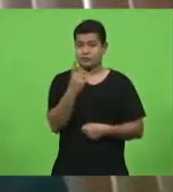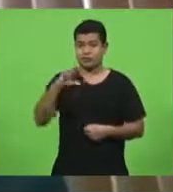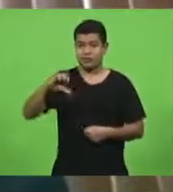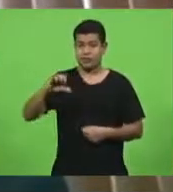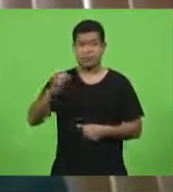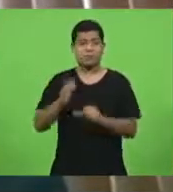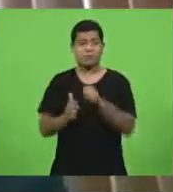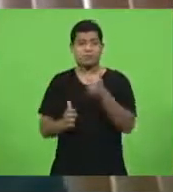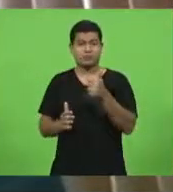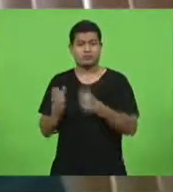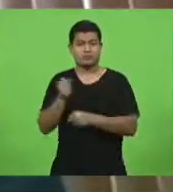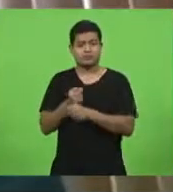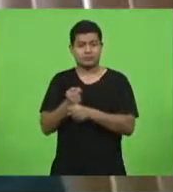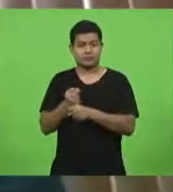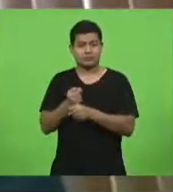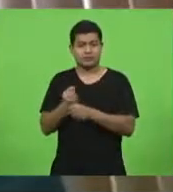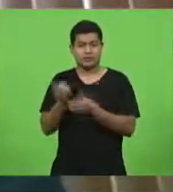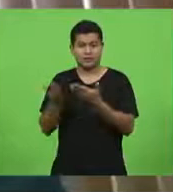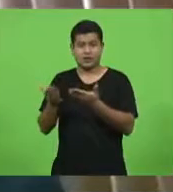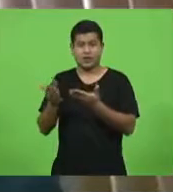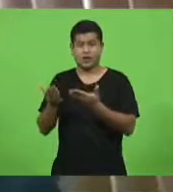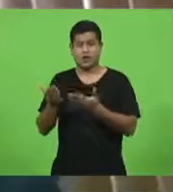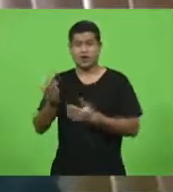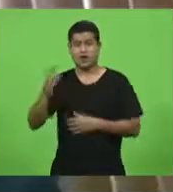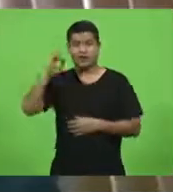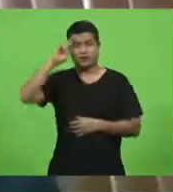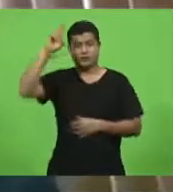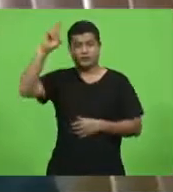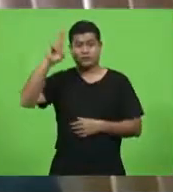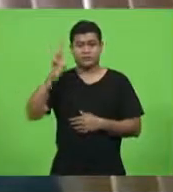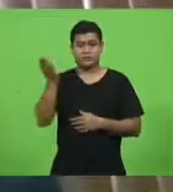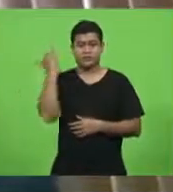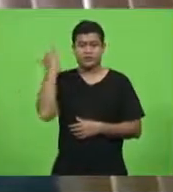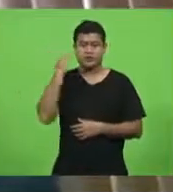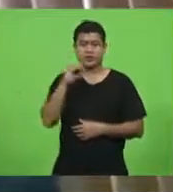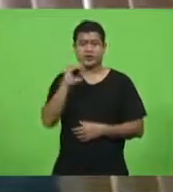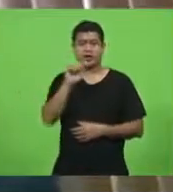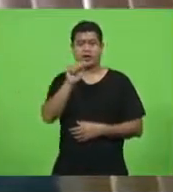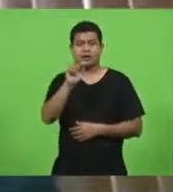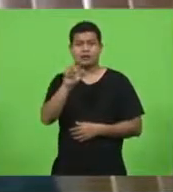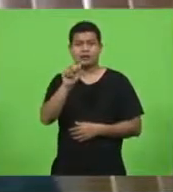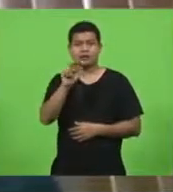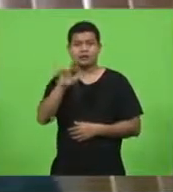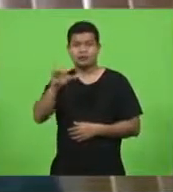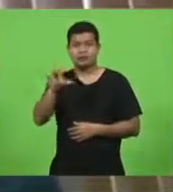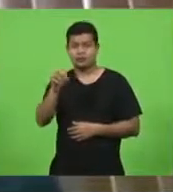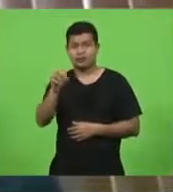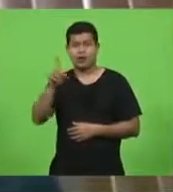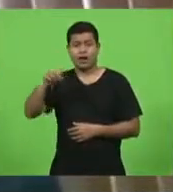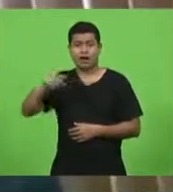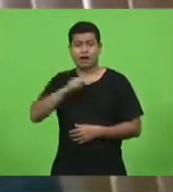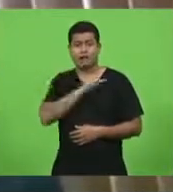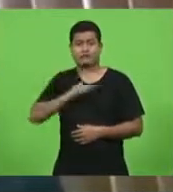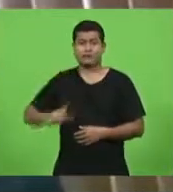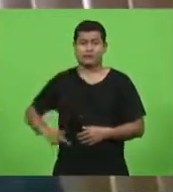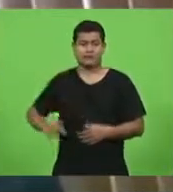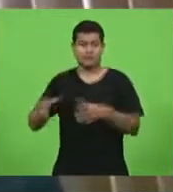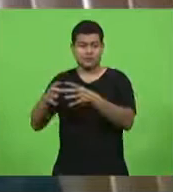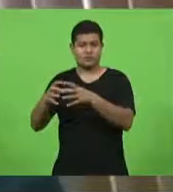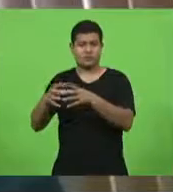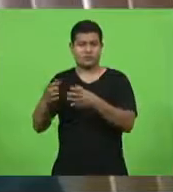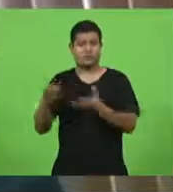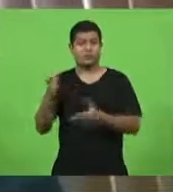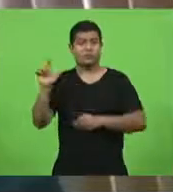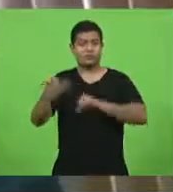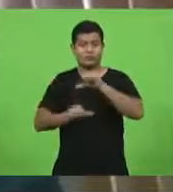ano, o comandante-geral da Polícia Militar, à época, Coronel Araújo Gomes, era o presidente do colegiado. No segundo ano,